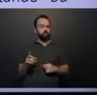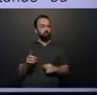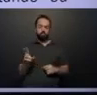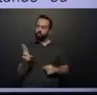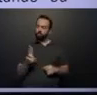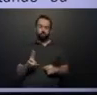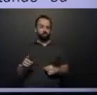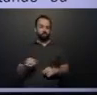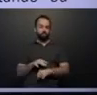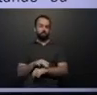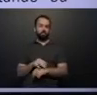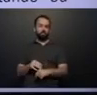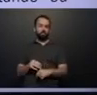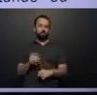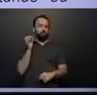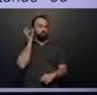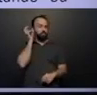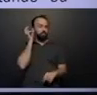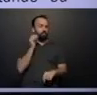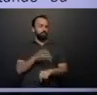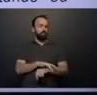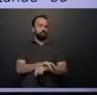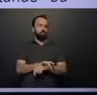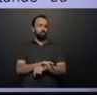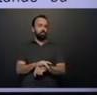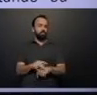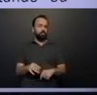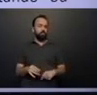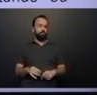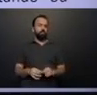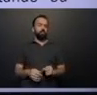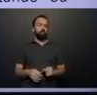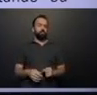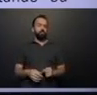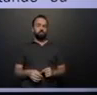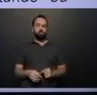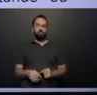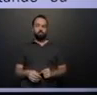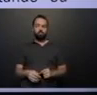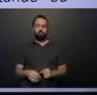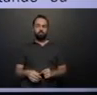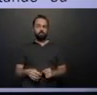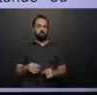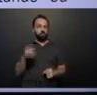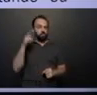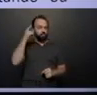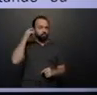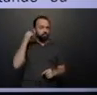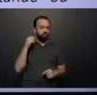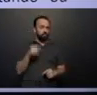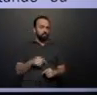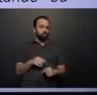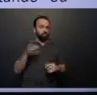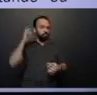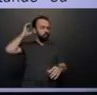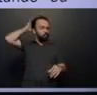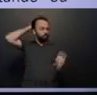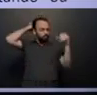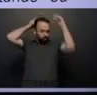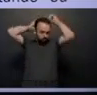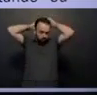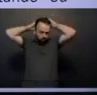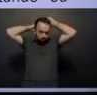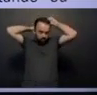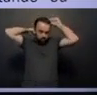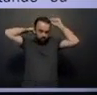ou relógios ou qualquer outro objeto como bijuterias. Se tiver os cabelos longos, mantenha-os presos